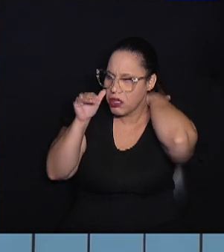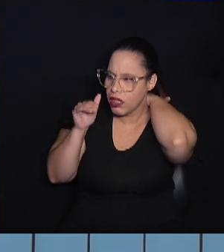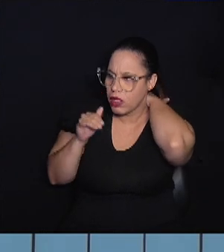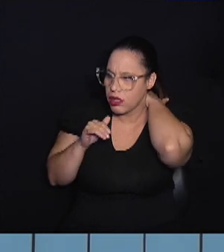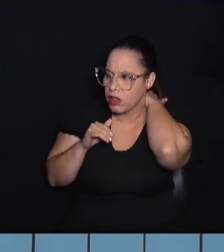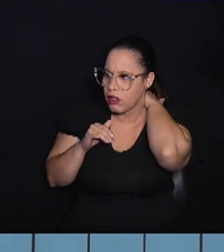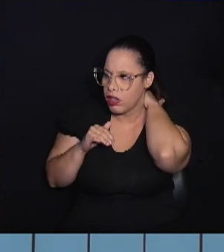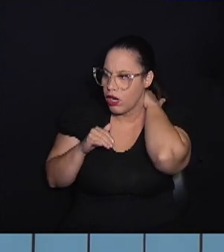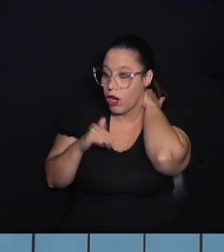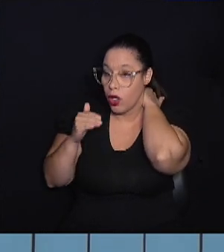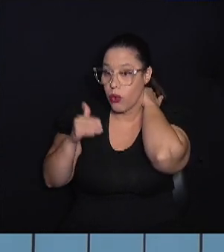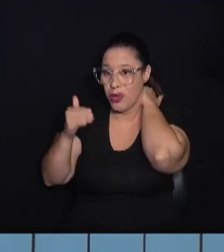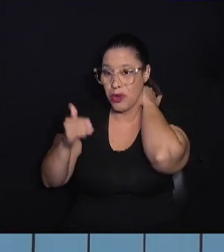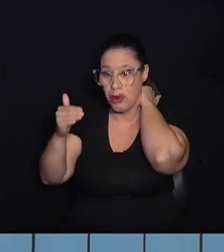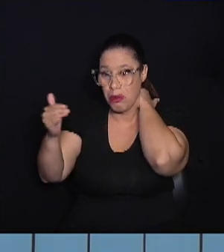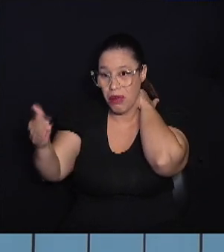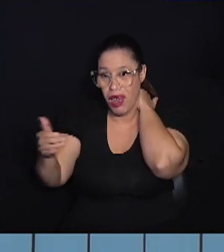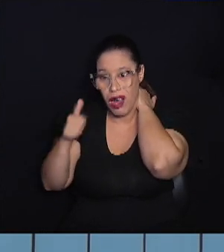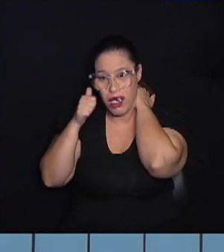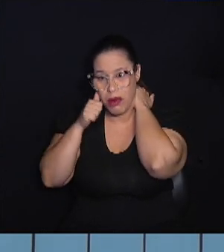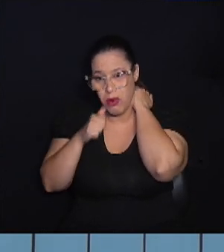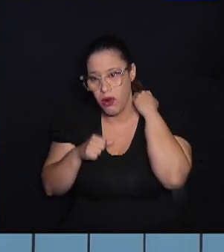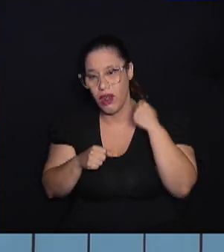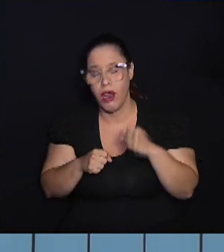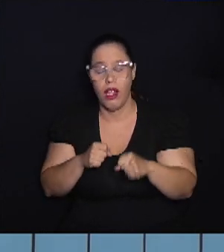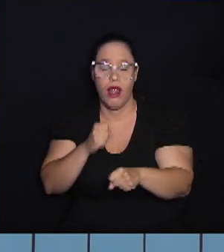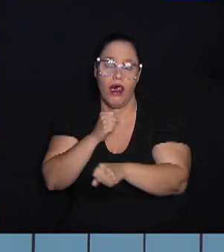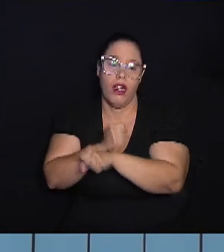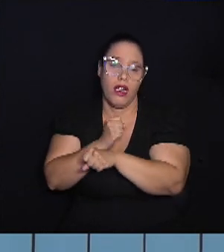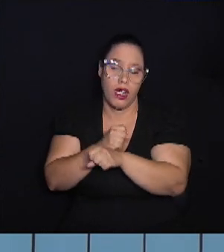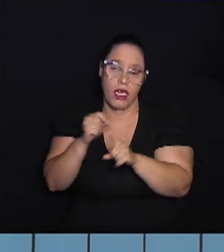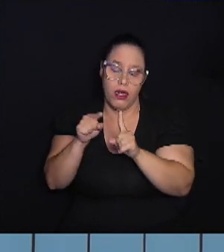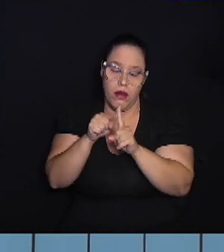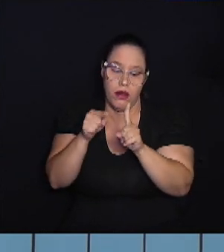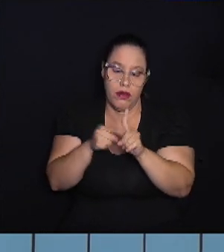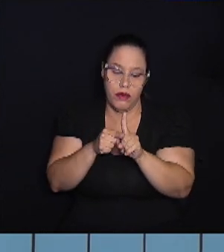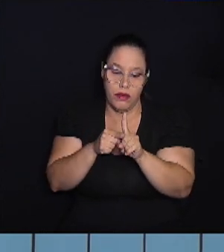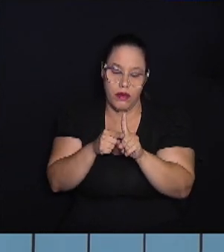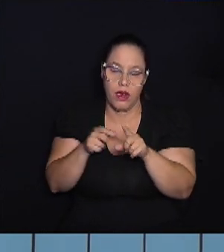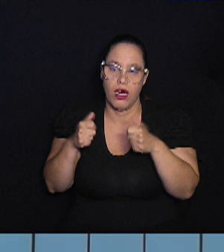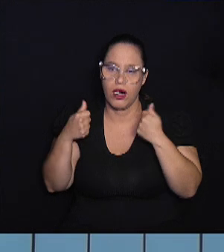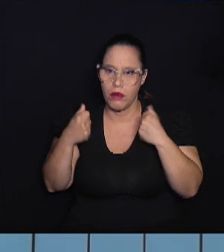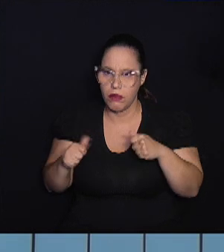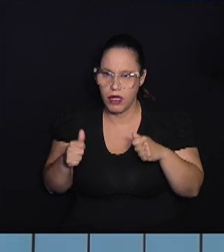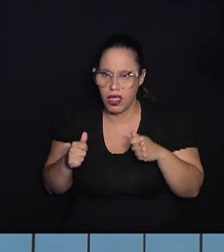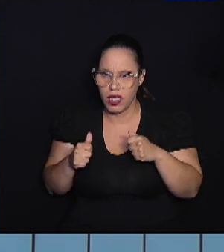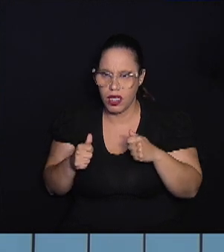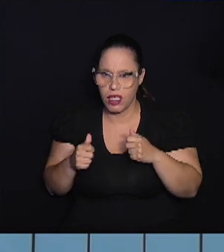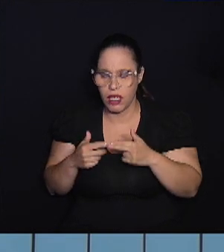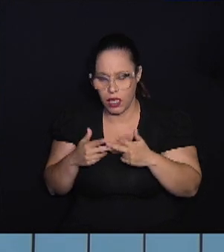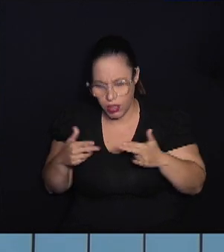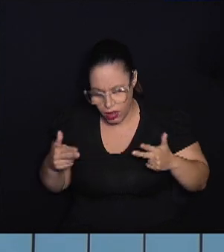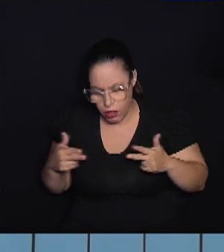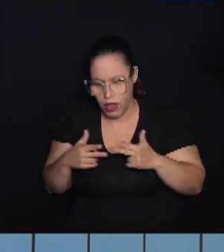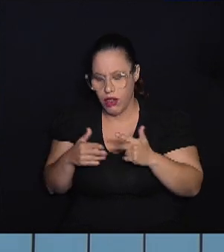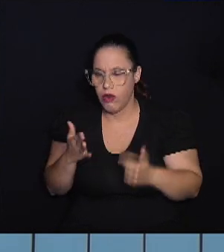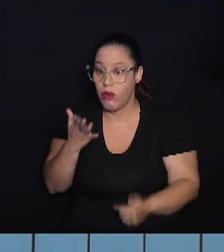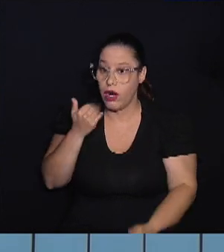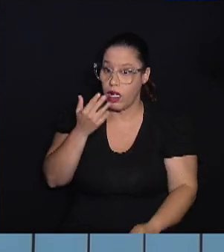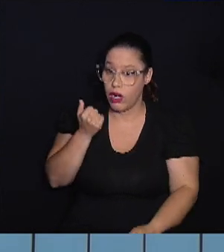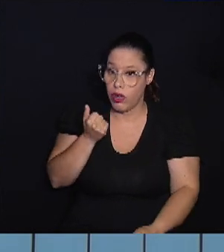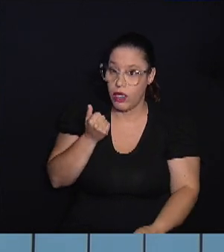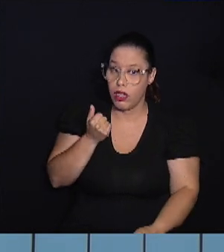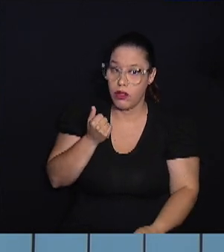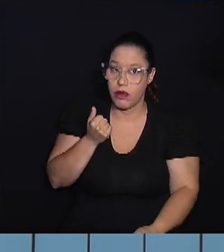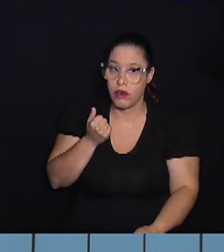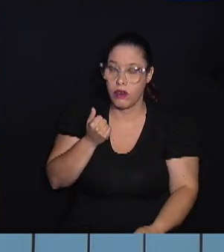Quanto mais a mulher demora, né, para engravidar, ela precisa aí diversificar a nutrição dela? Teriam alguns alimentos